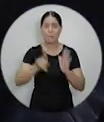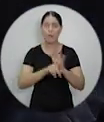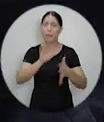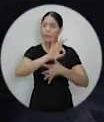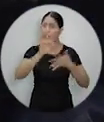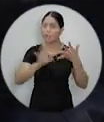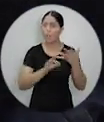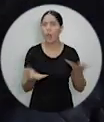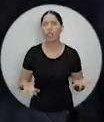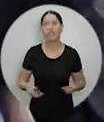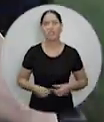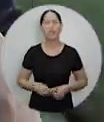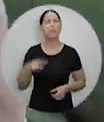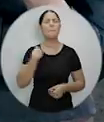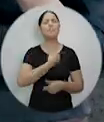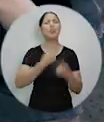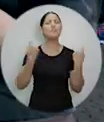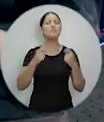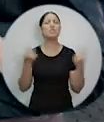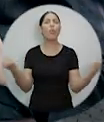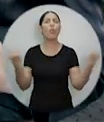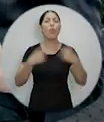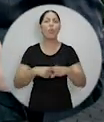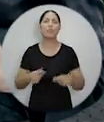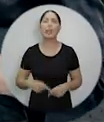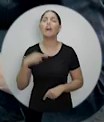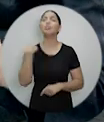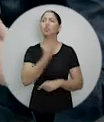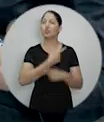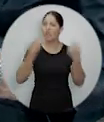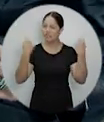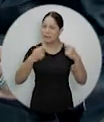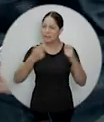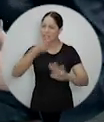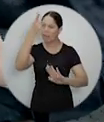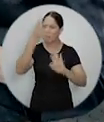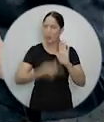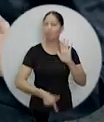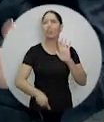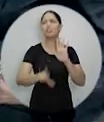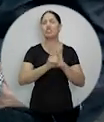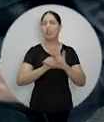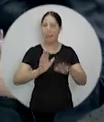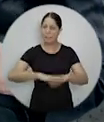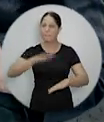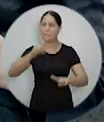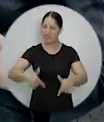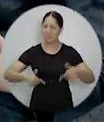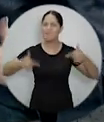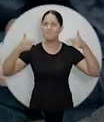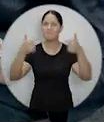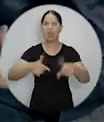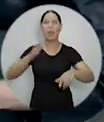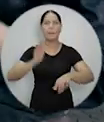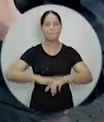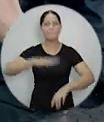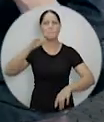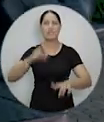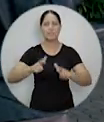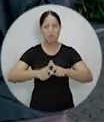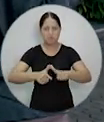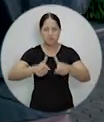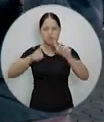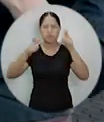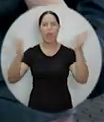sistema de cotas. Sendo que nós precisamos, é o contrário, é de mais projetos com mais ações afirmativas para